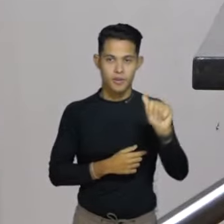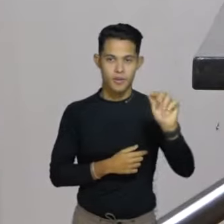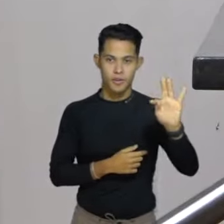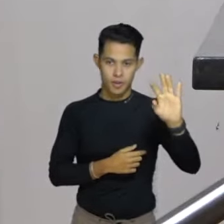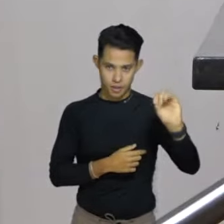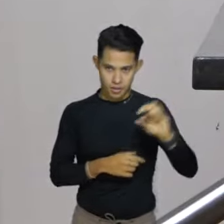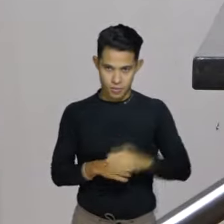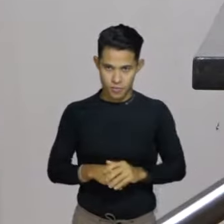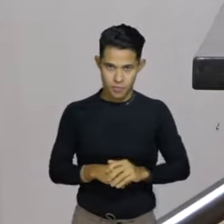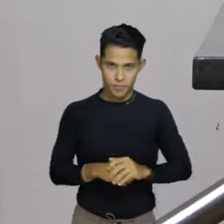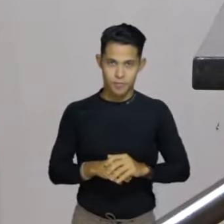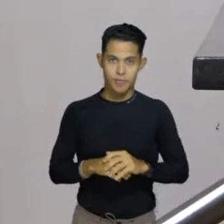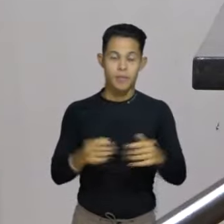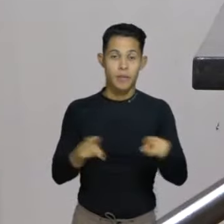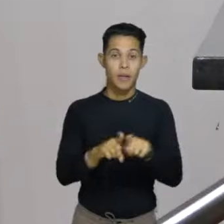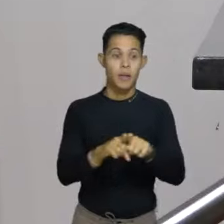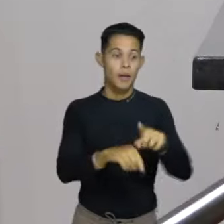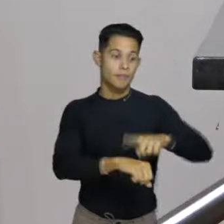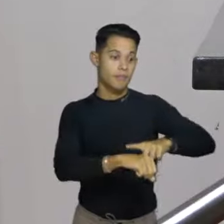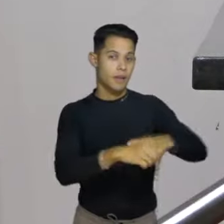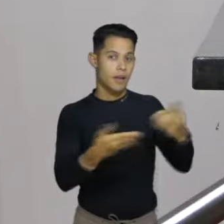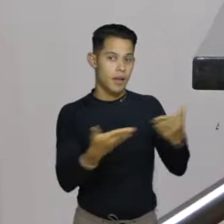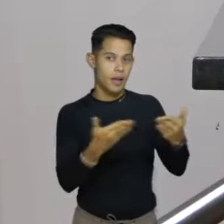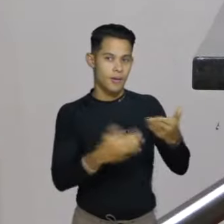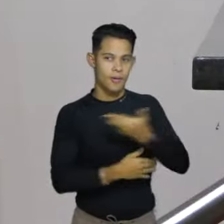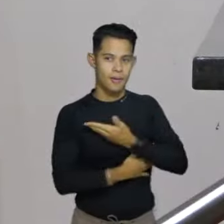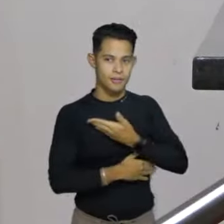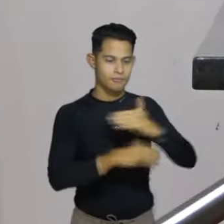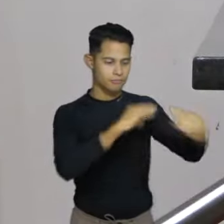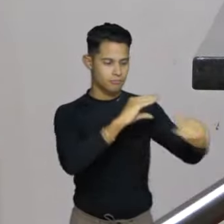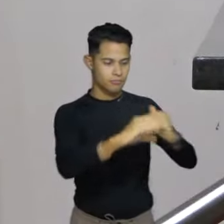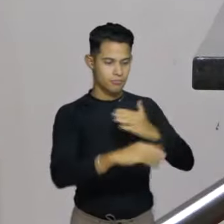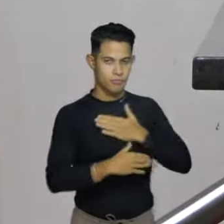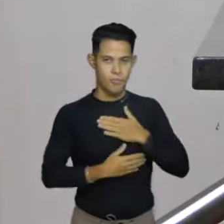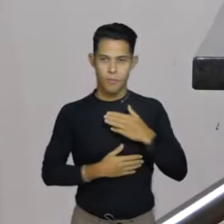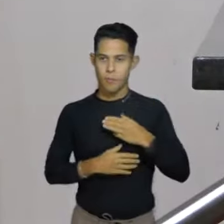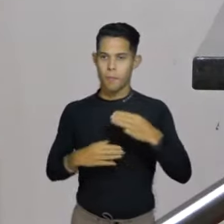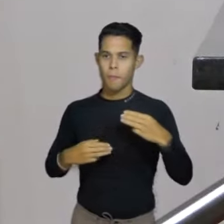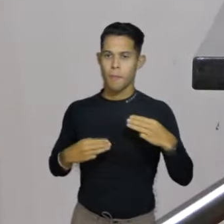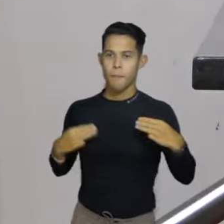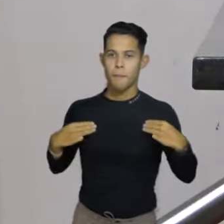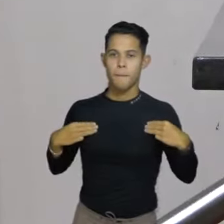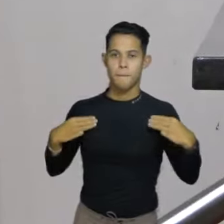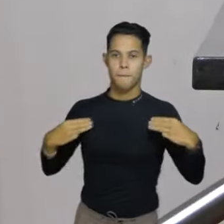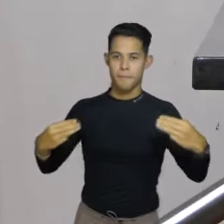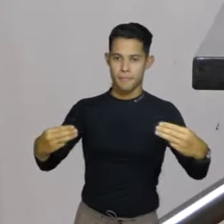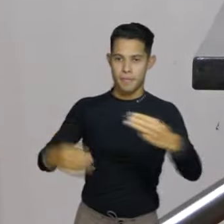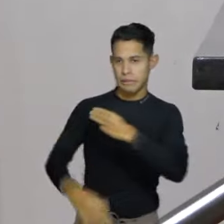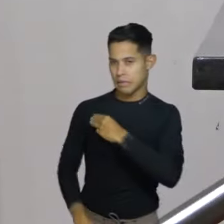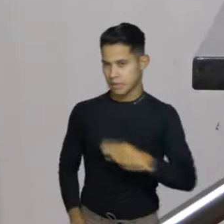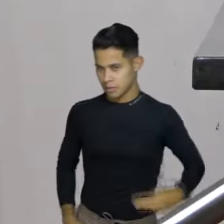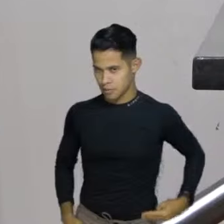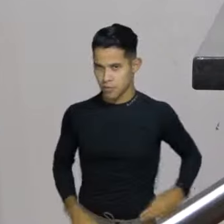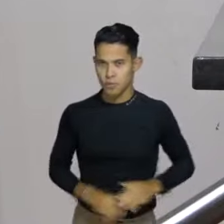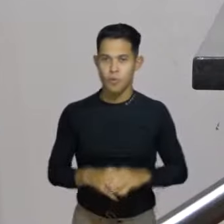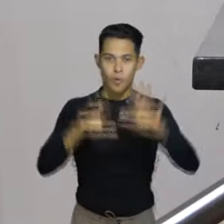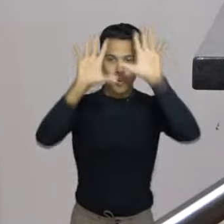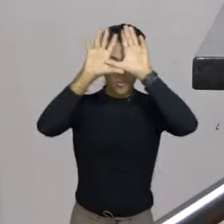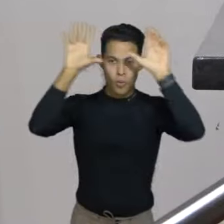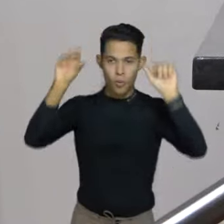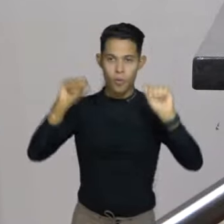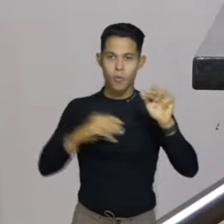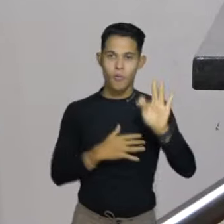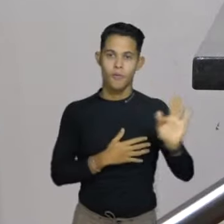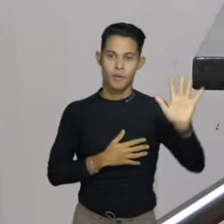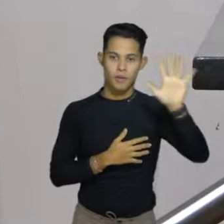se eu recebi agora H pouco de um amigo né o Ministro Alexandre de Moraes do Supremo Tribunal Federal soltou essa o cabo